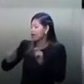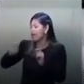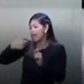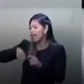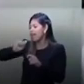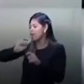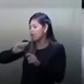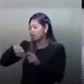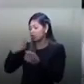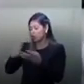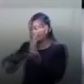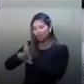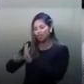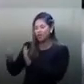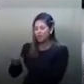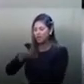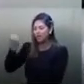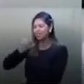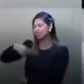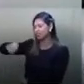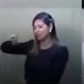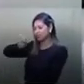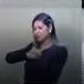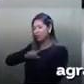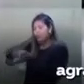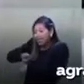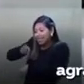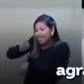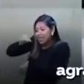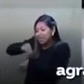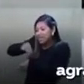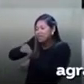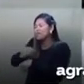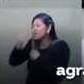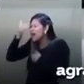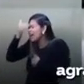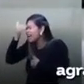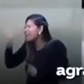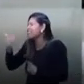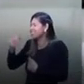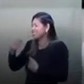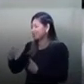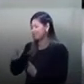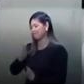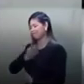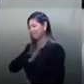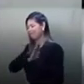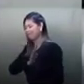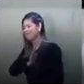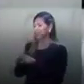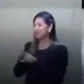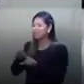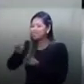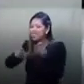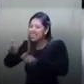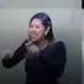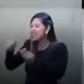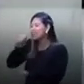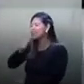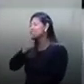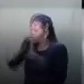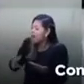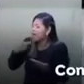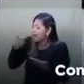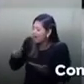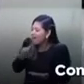aprovar esse projeto tão importante no isso presente eu quero agradecer muito a vossa excelência a todos os senadores e de